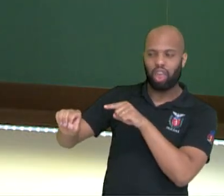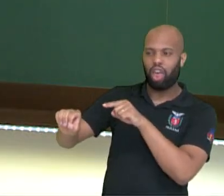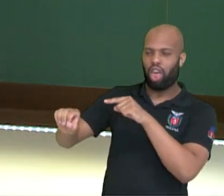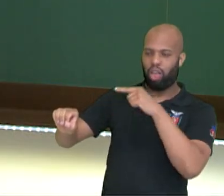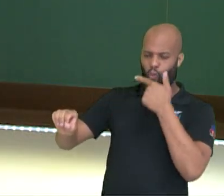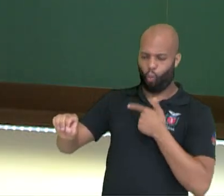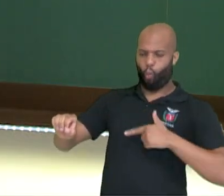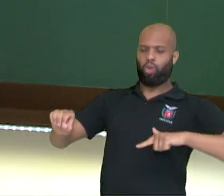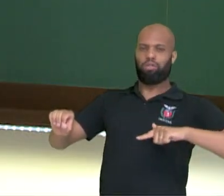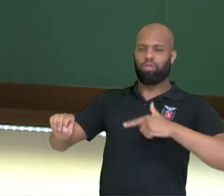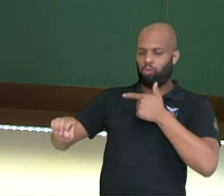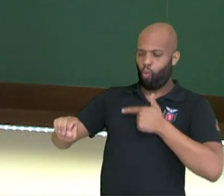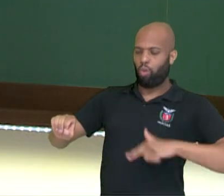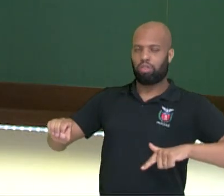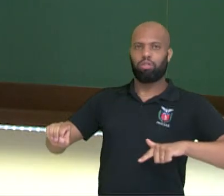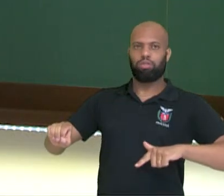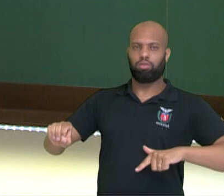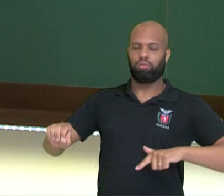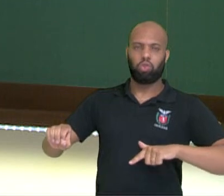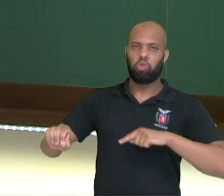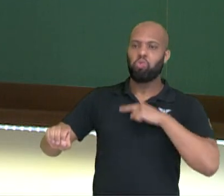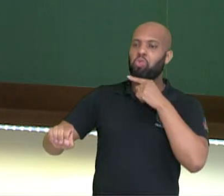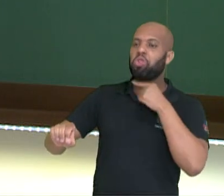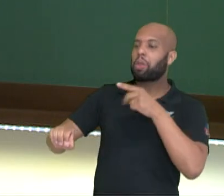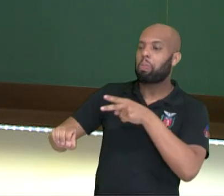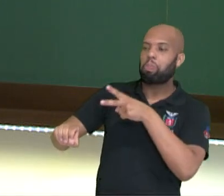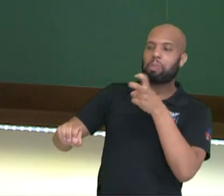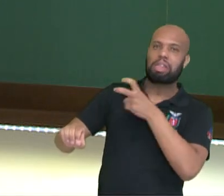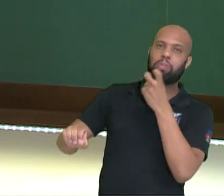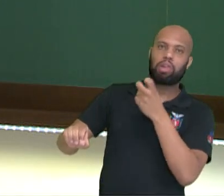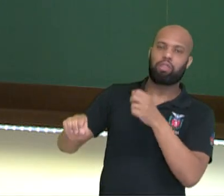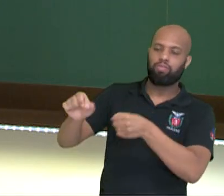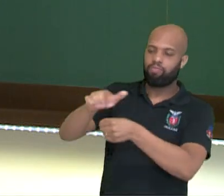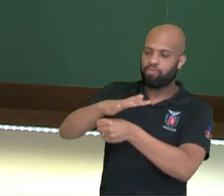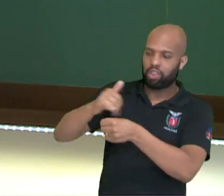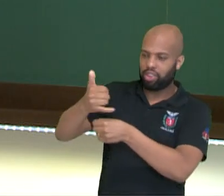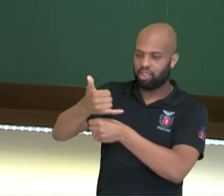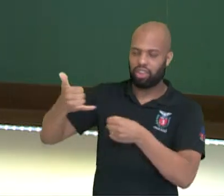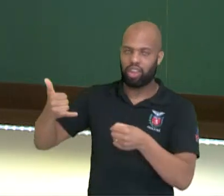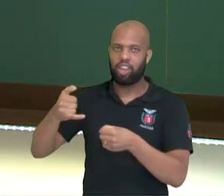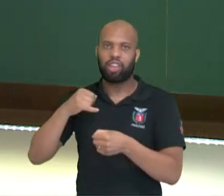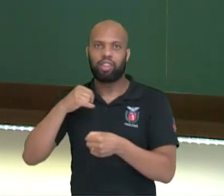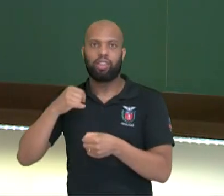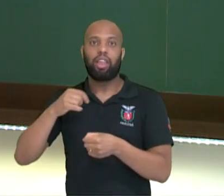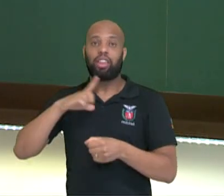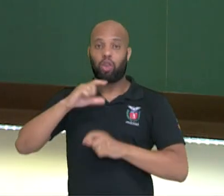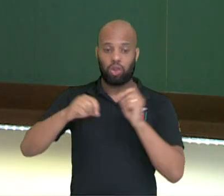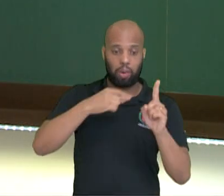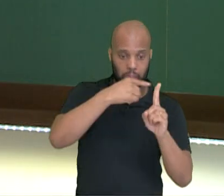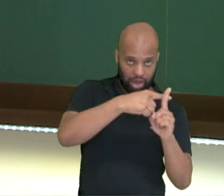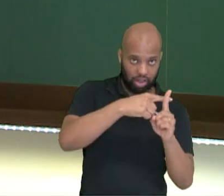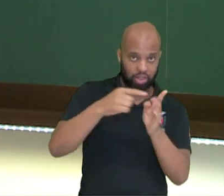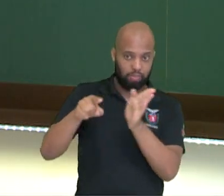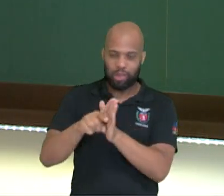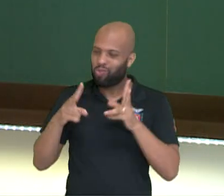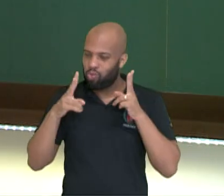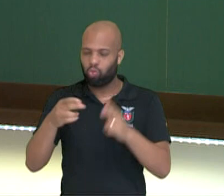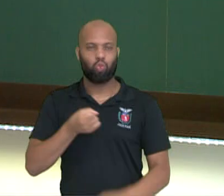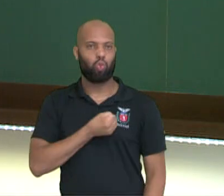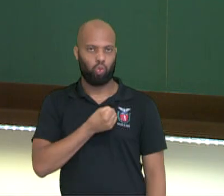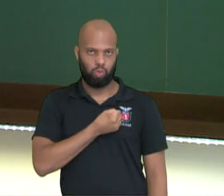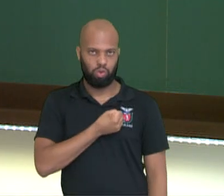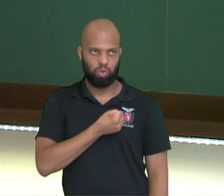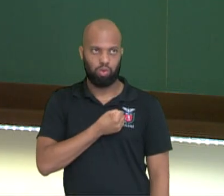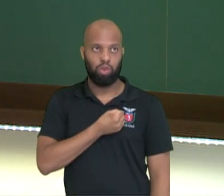neutra, sem carga elétrica é evidente, neutra significa quantidade de carga positiva igual a negativa, recebeu uma